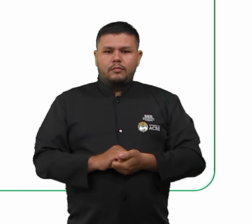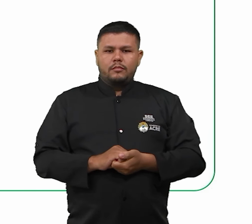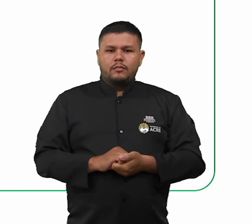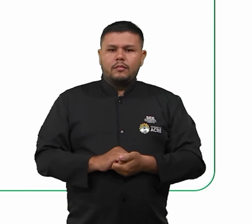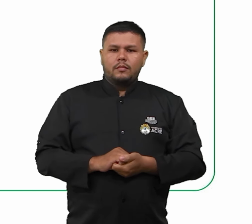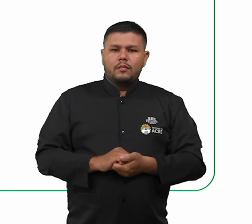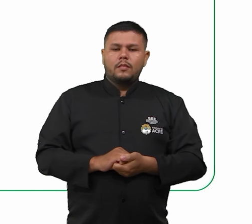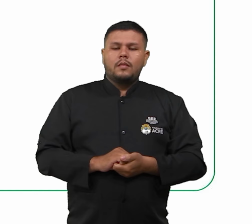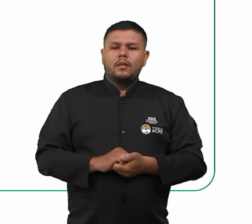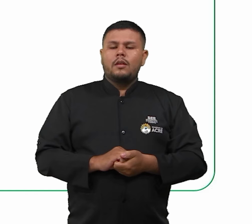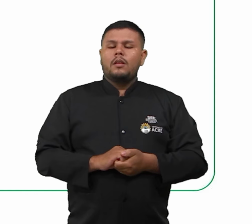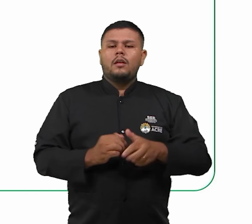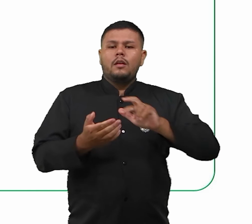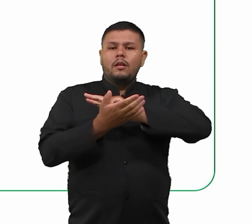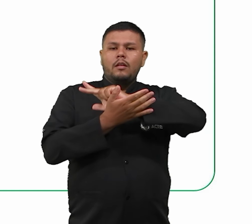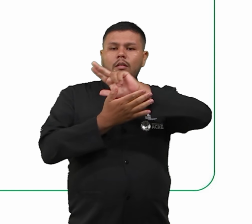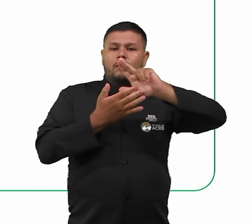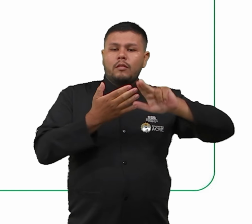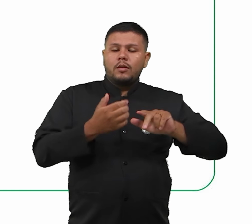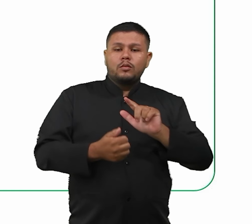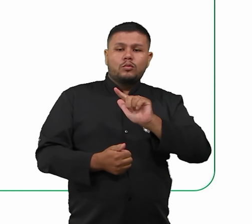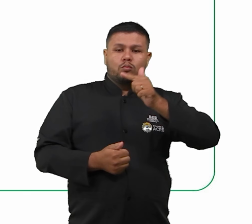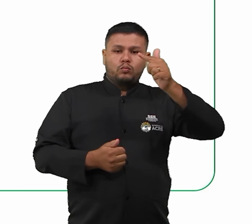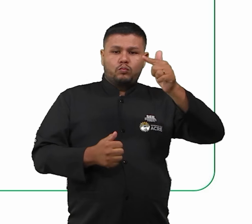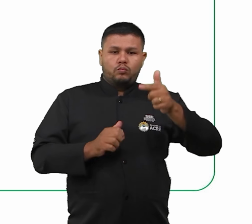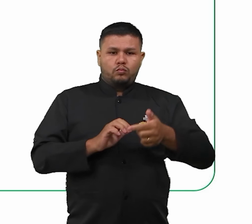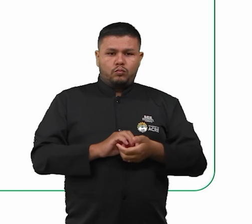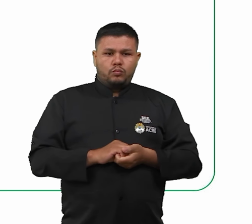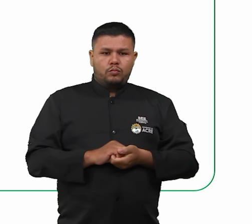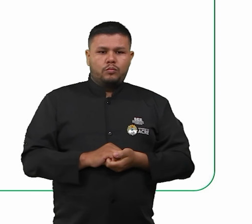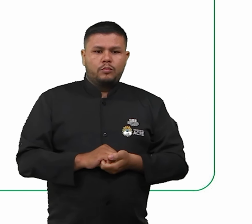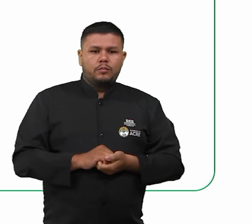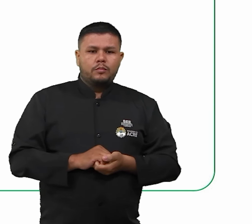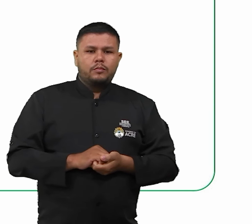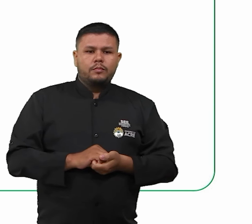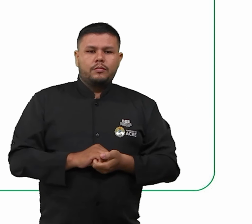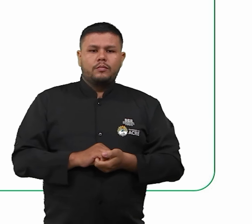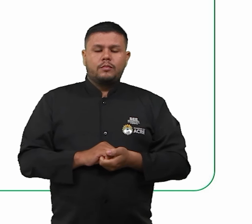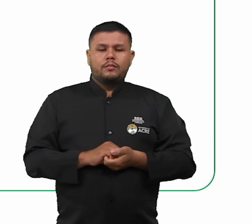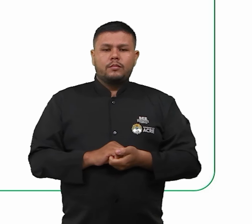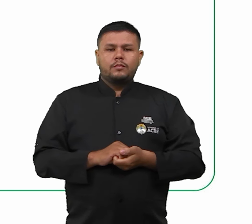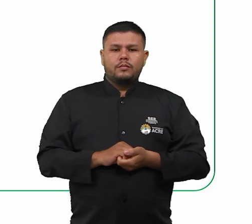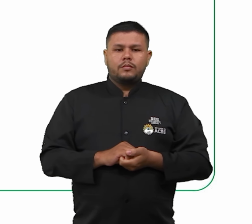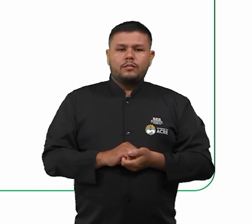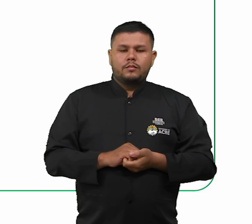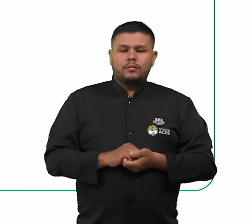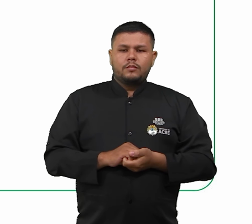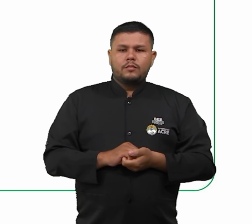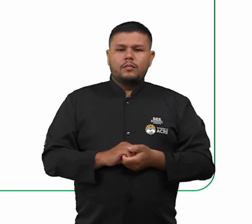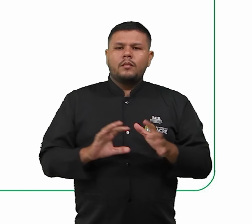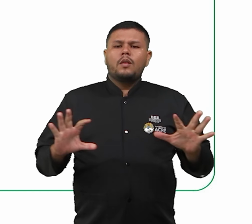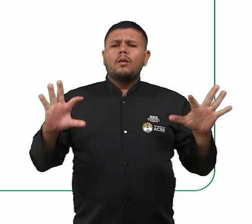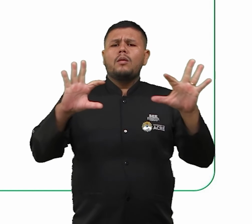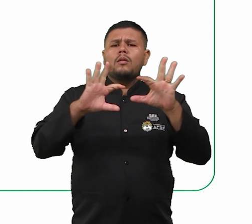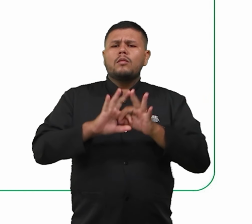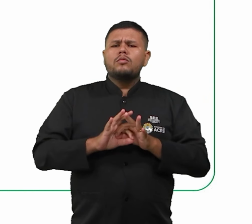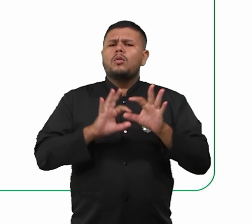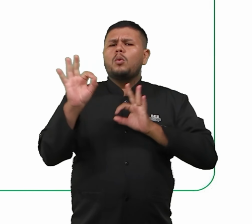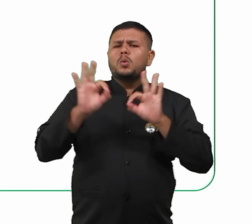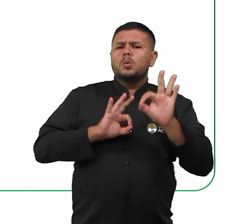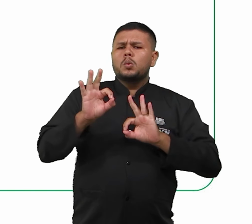pronomes relativos. Vejamos aqui as subclassificações das orações subordinadas.